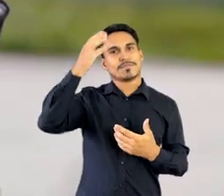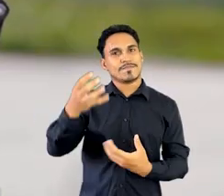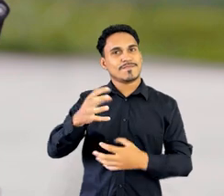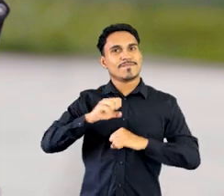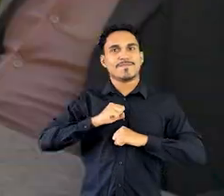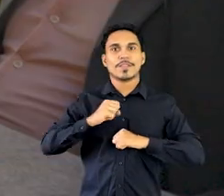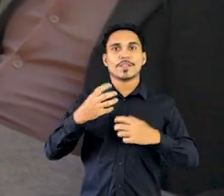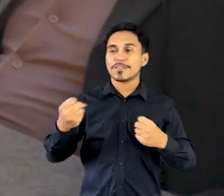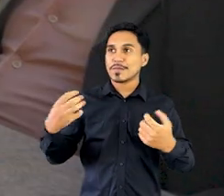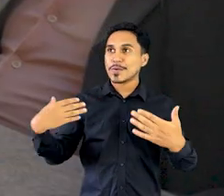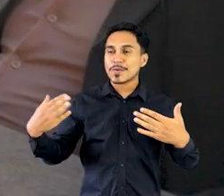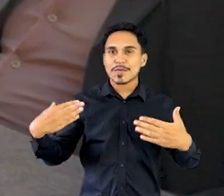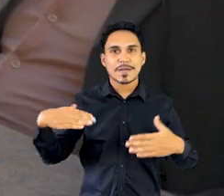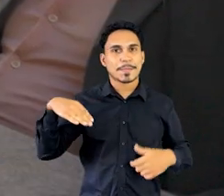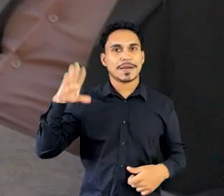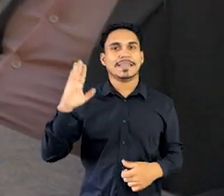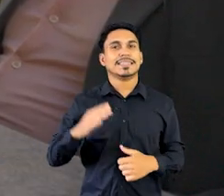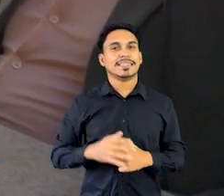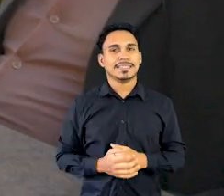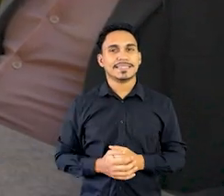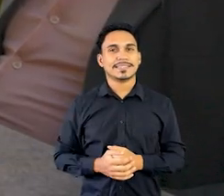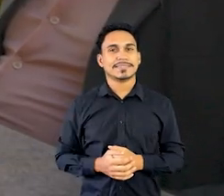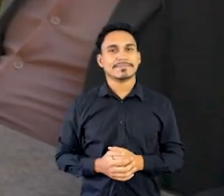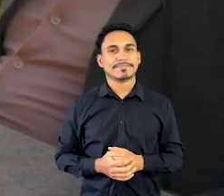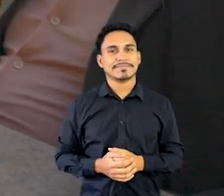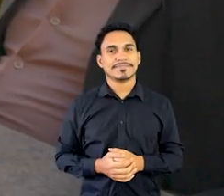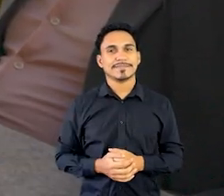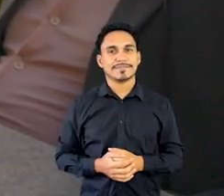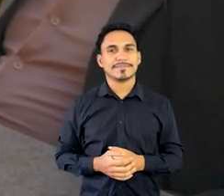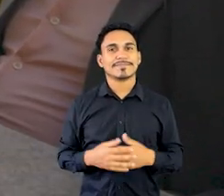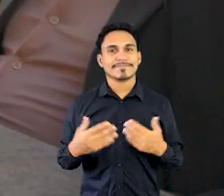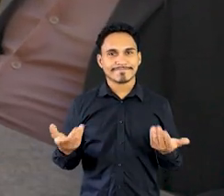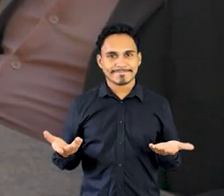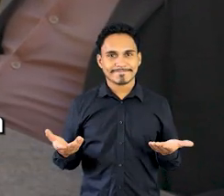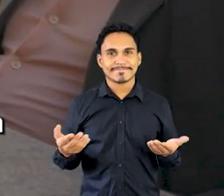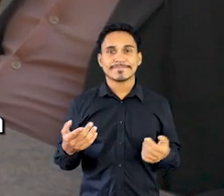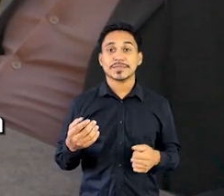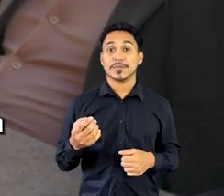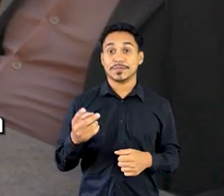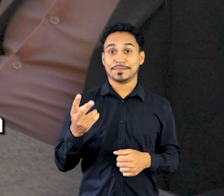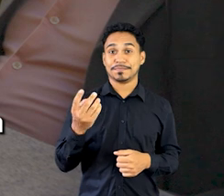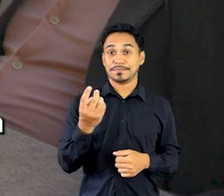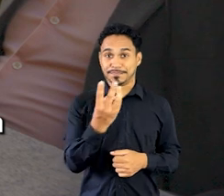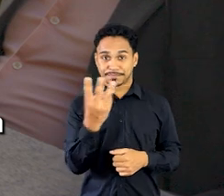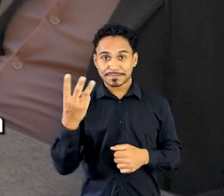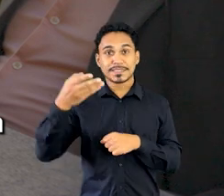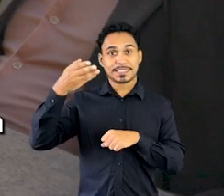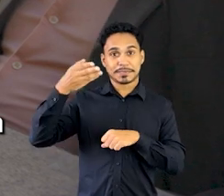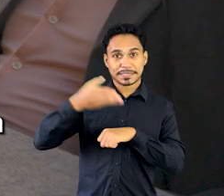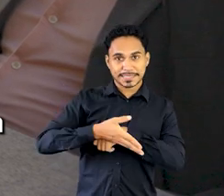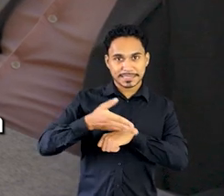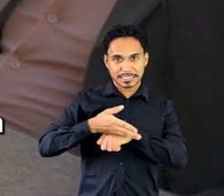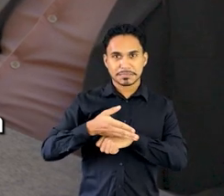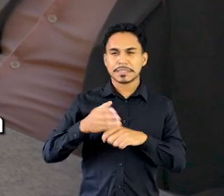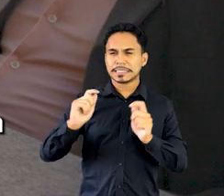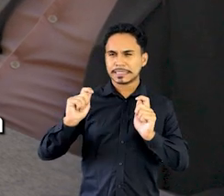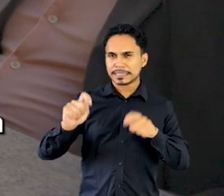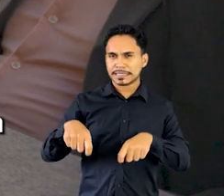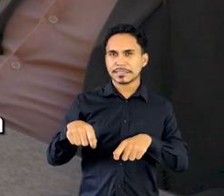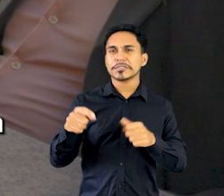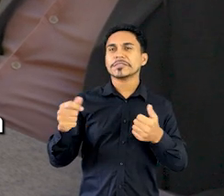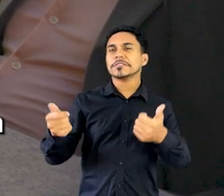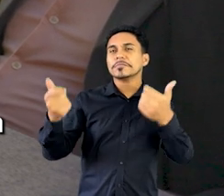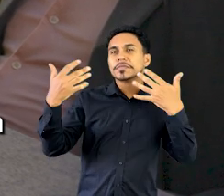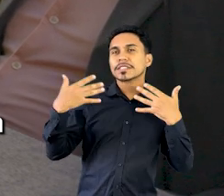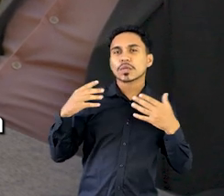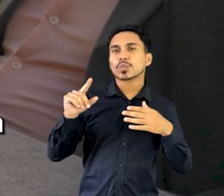gente vamos vamos começar mais por favor tá esquentando Aliás a mesa que Vocês participam eh